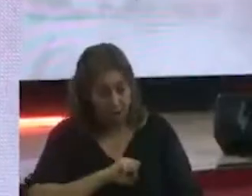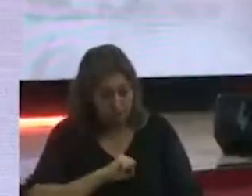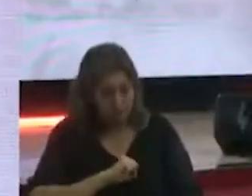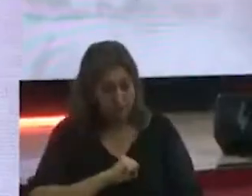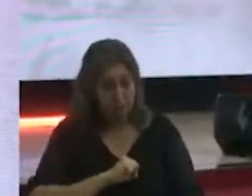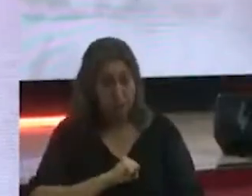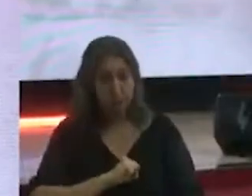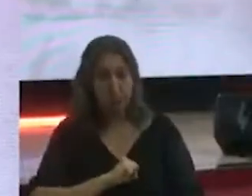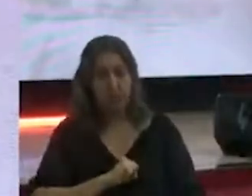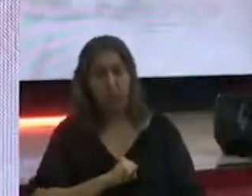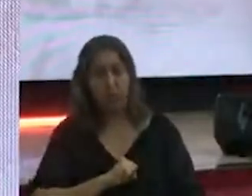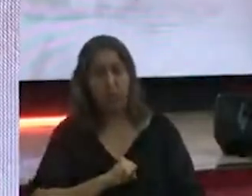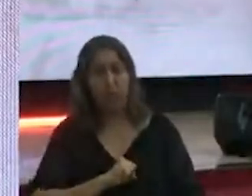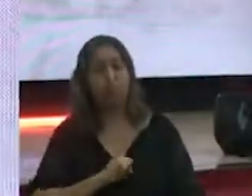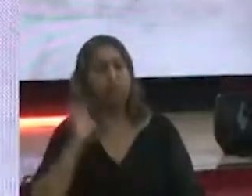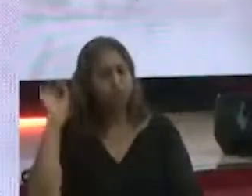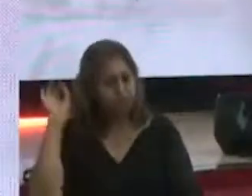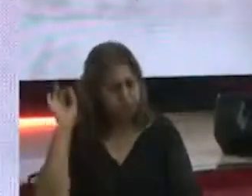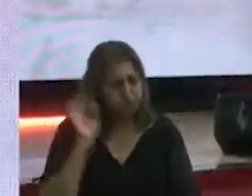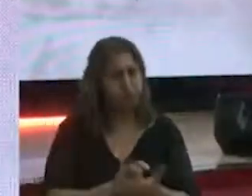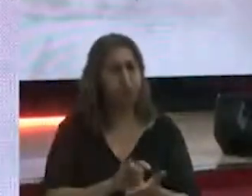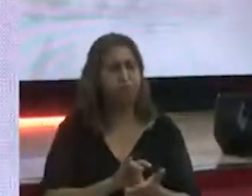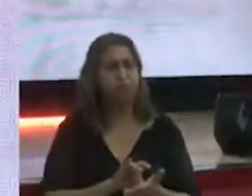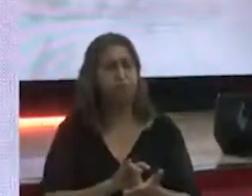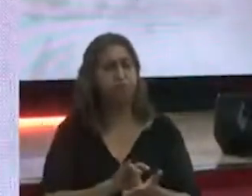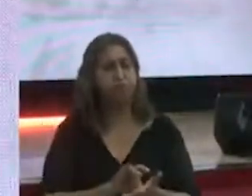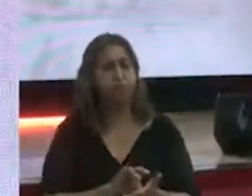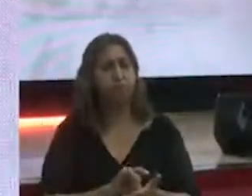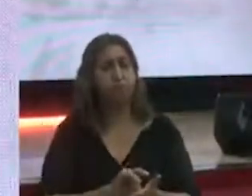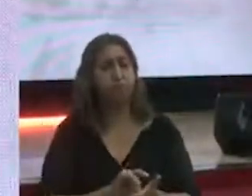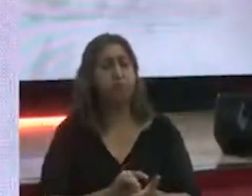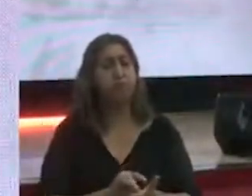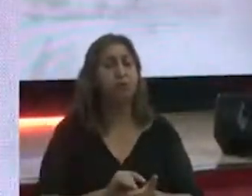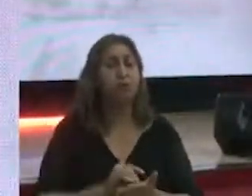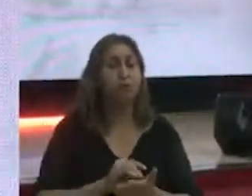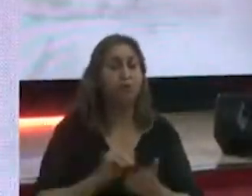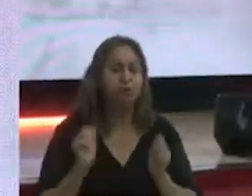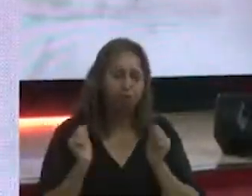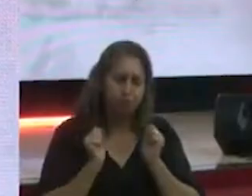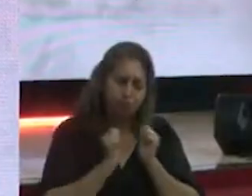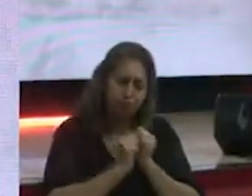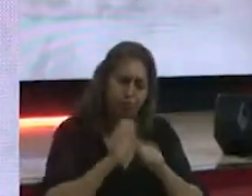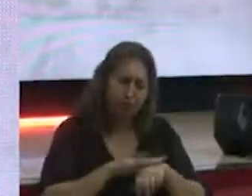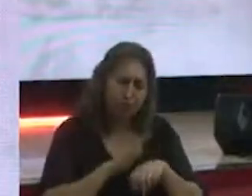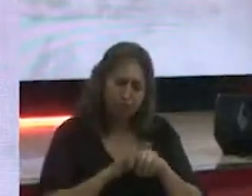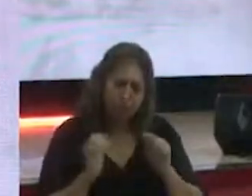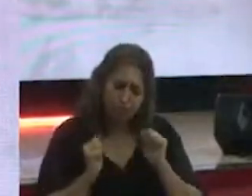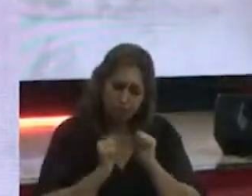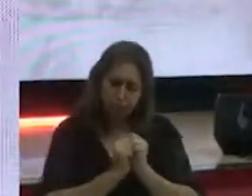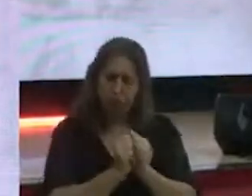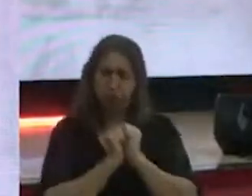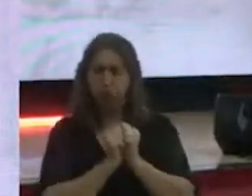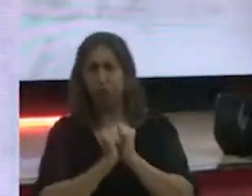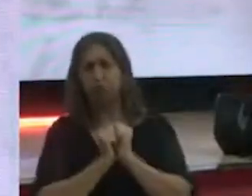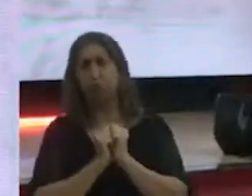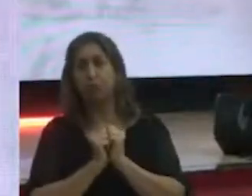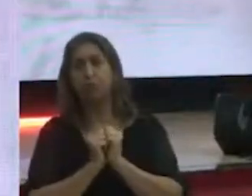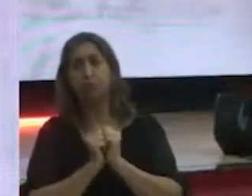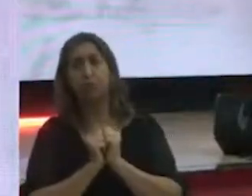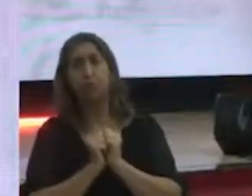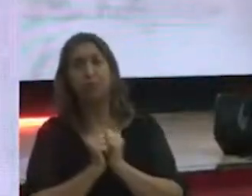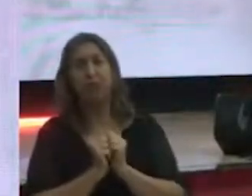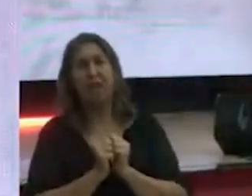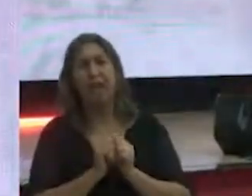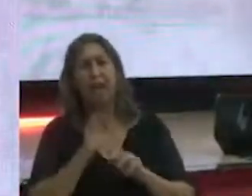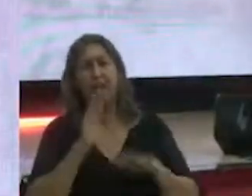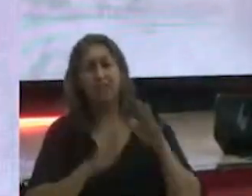amamos de verdade passamos tempo juntos abrimos mão